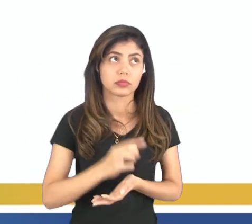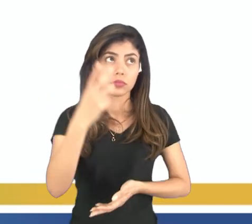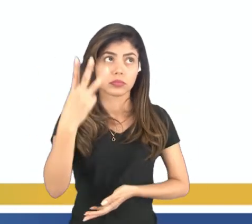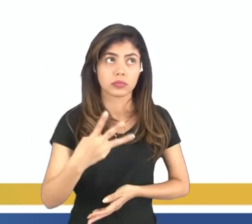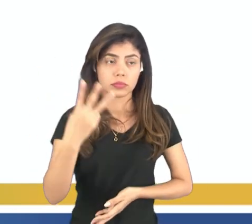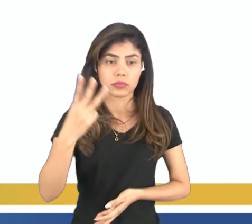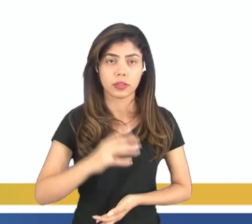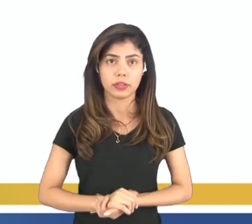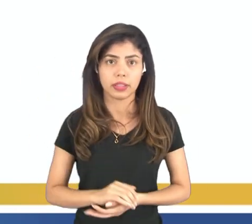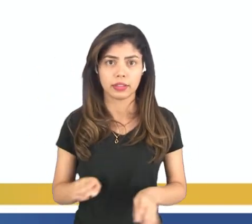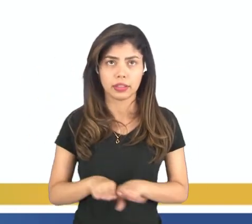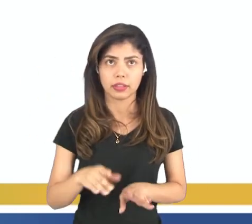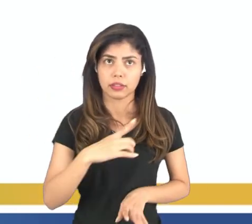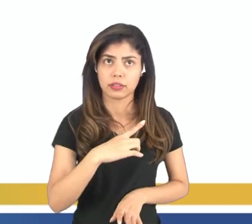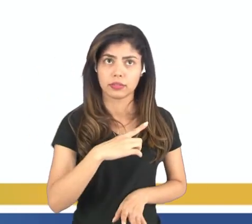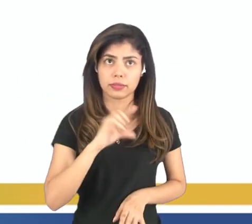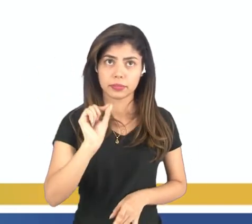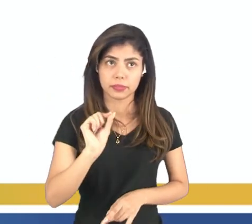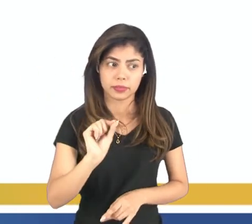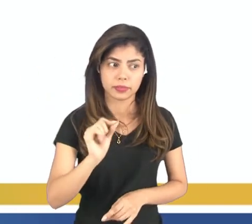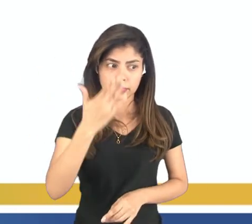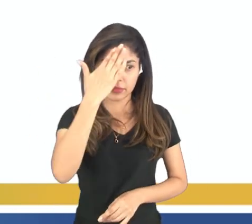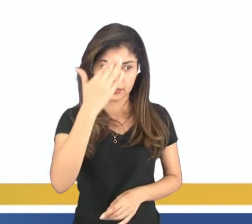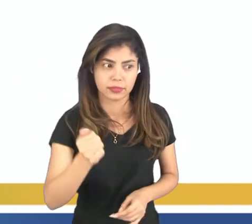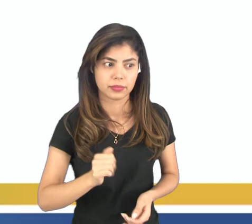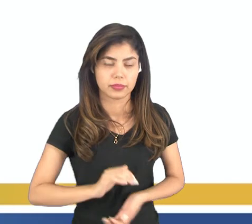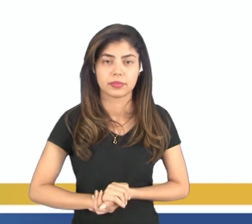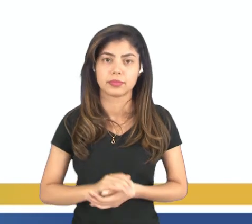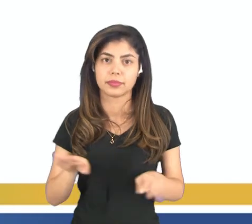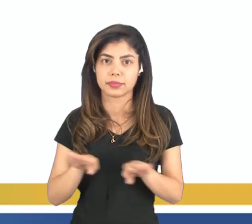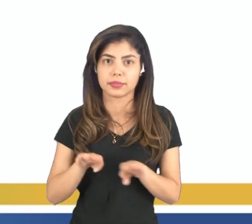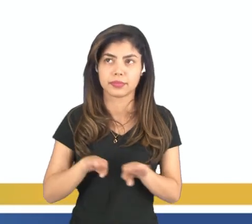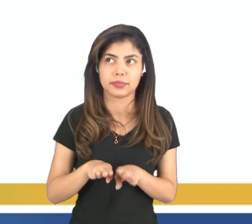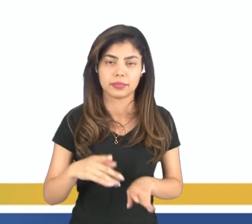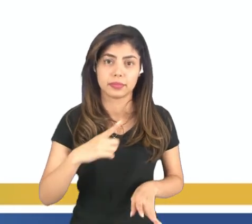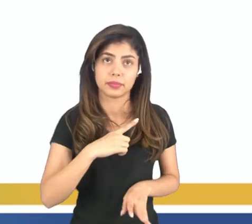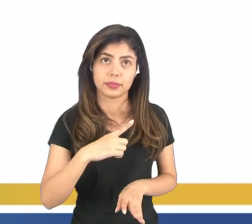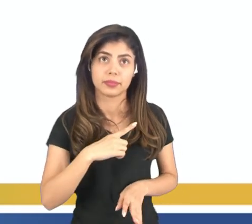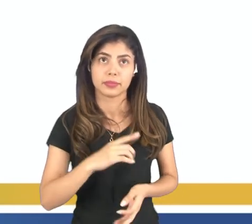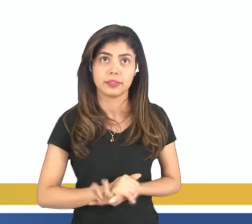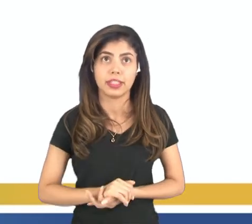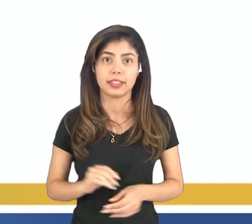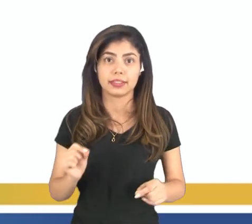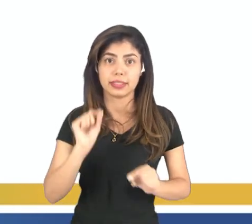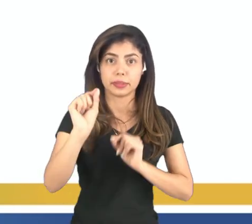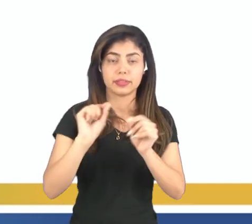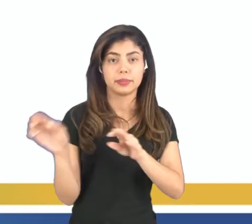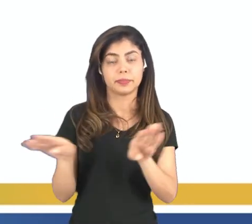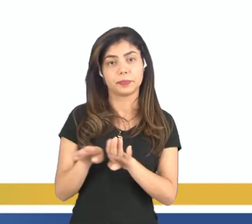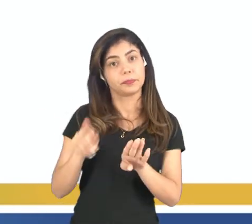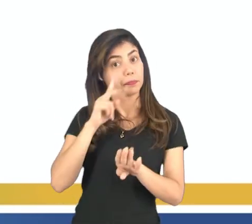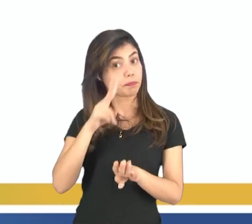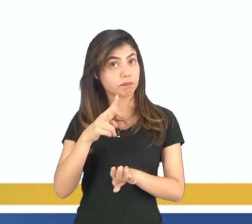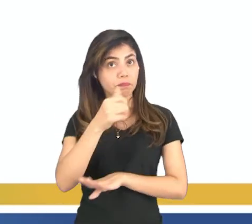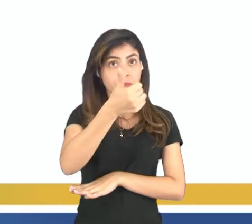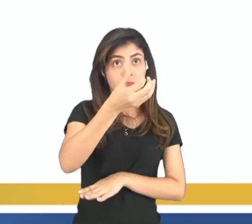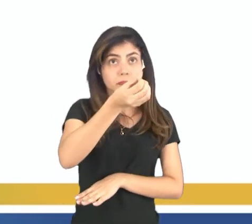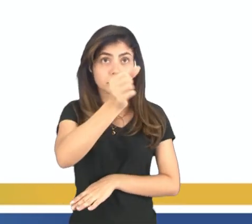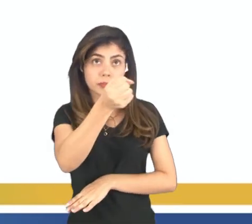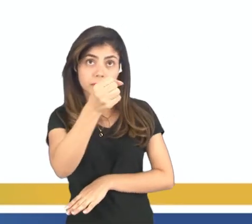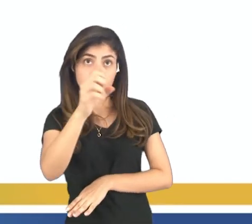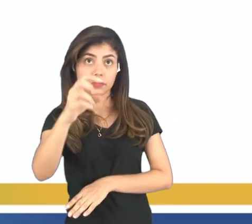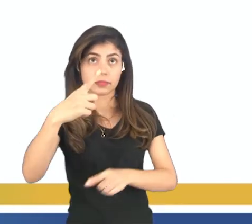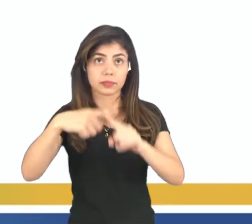uma casa da três mas nós já sabemos o resultado desse produto né lembra considera sem a, 186 vezes